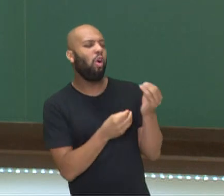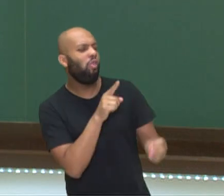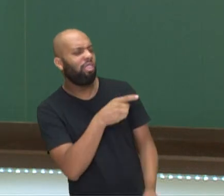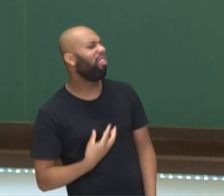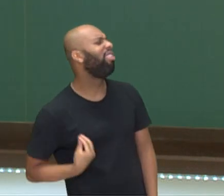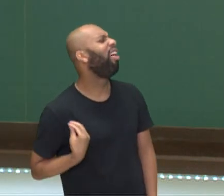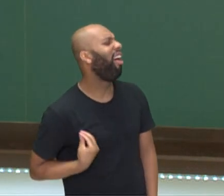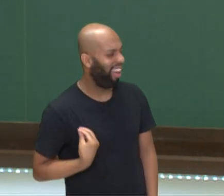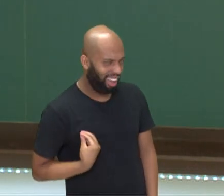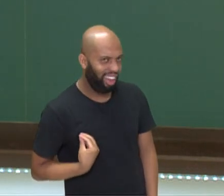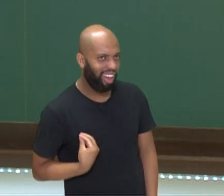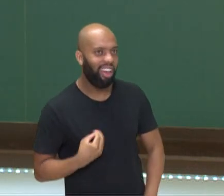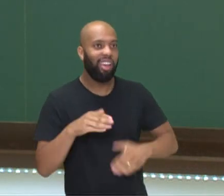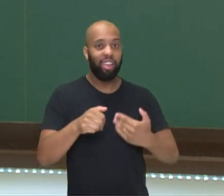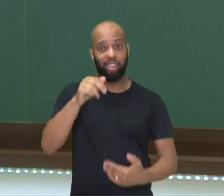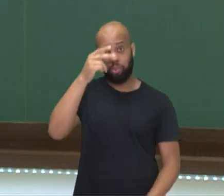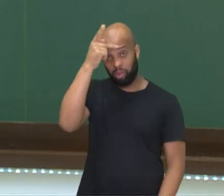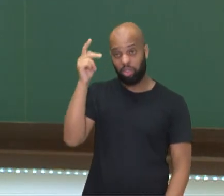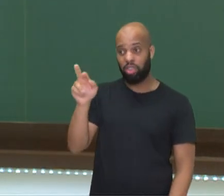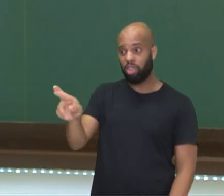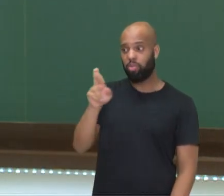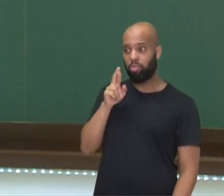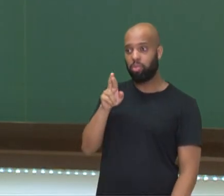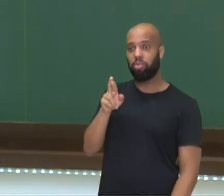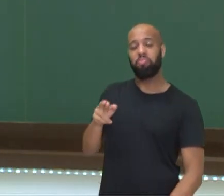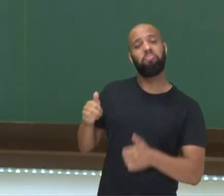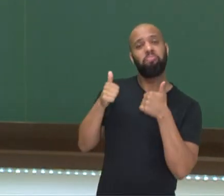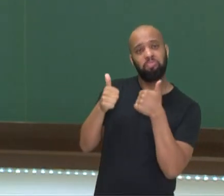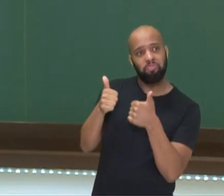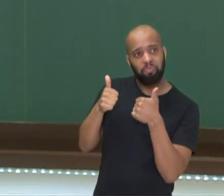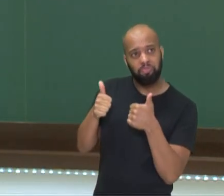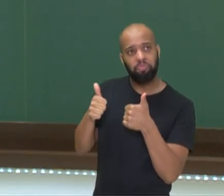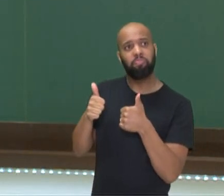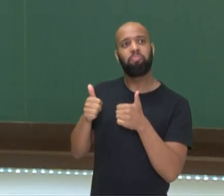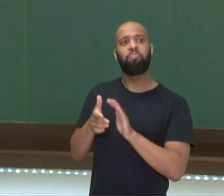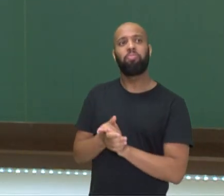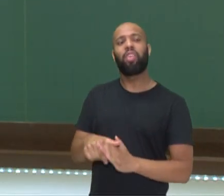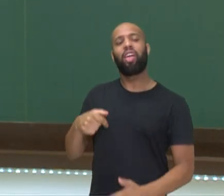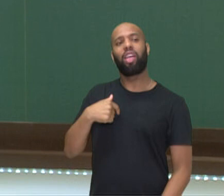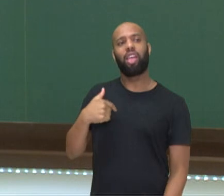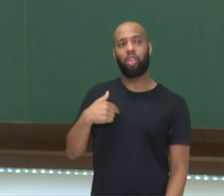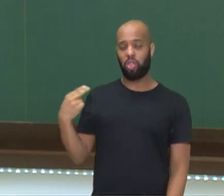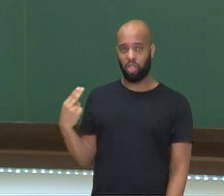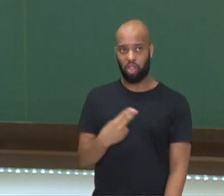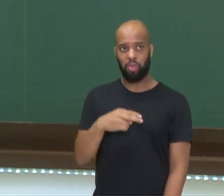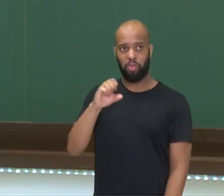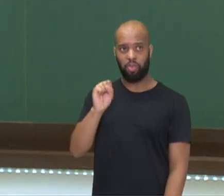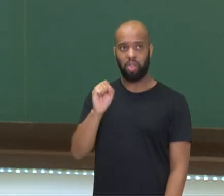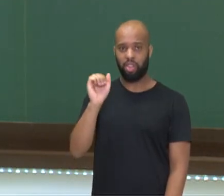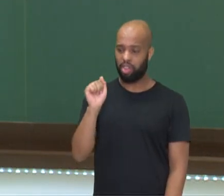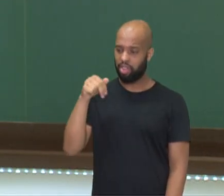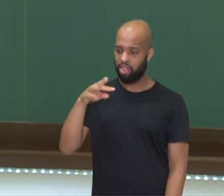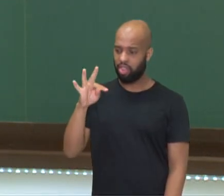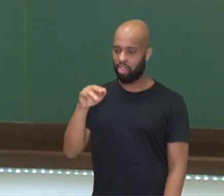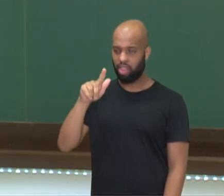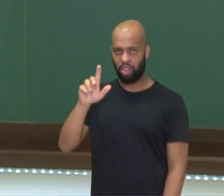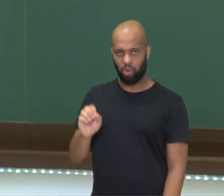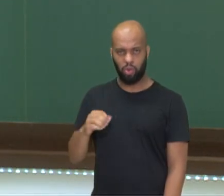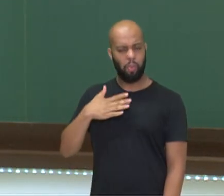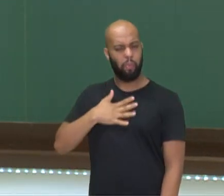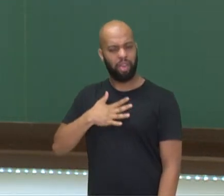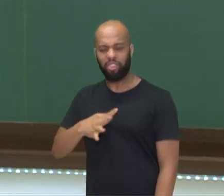está? Né? E essa outra pessoa responde, muito gusto! Me llamo Santiago, muito gosto em